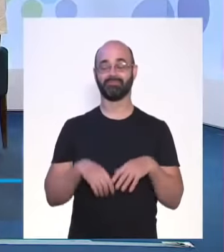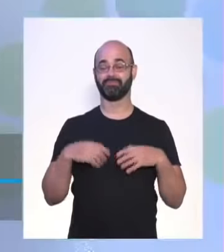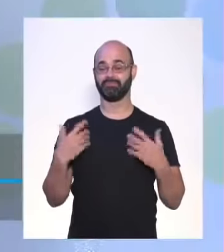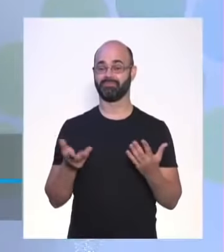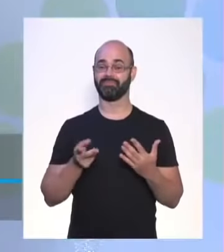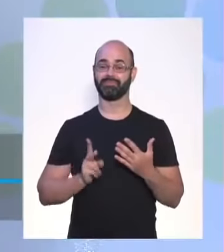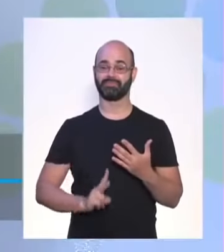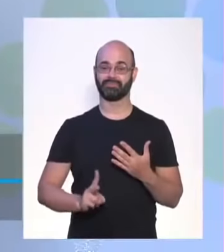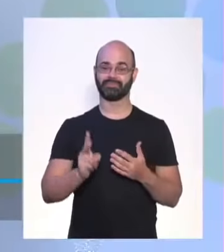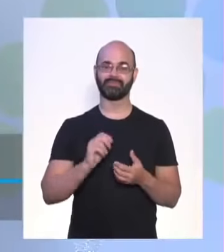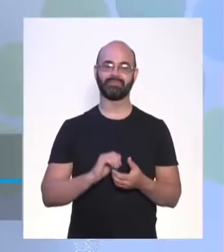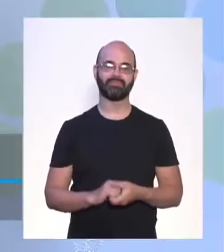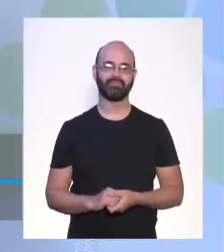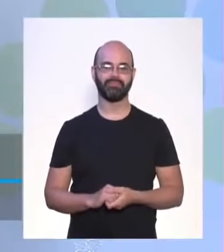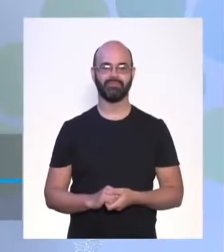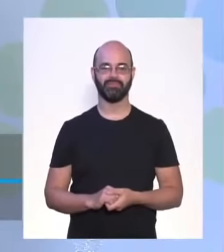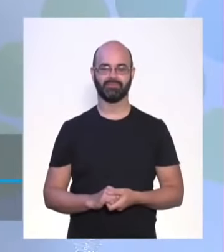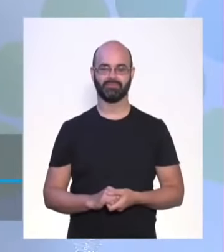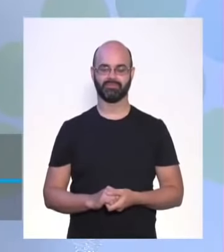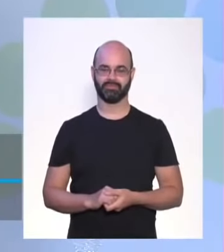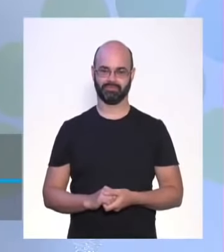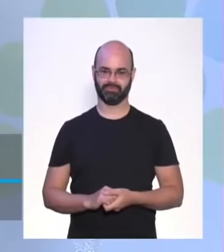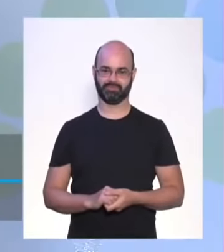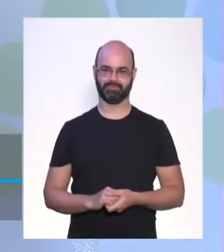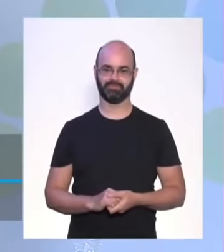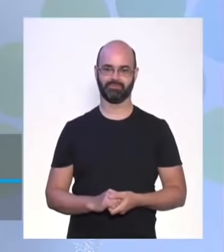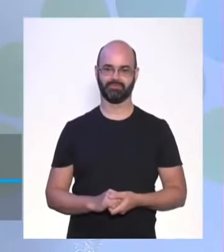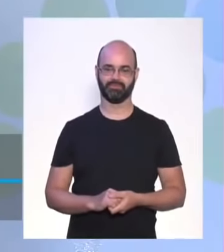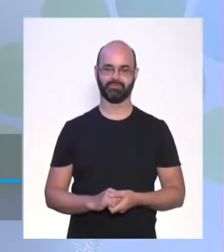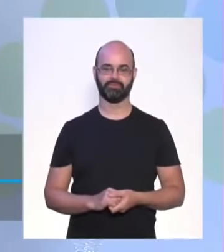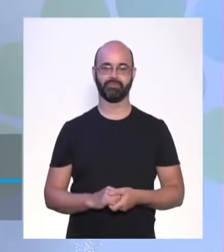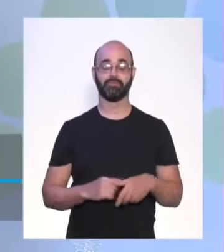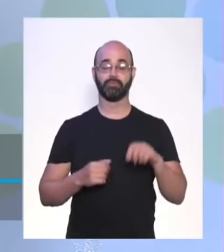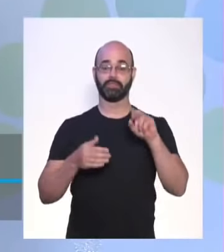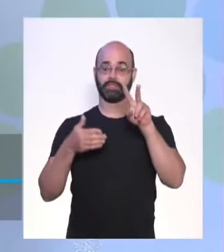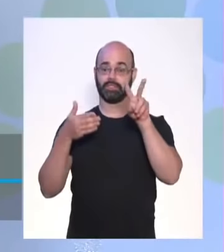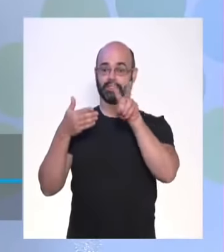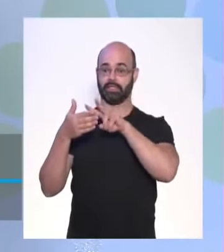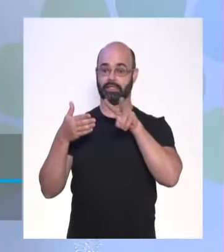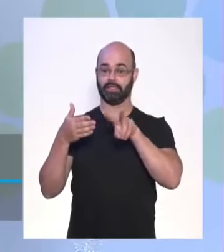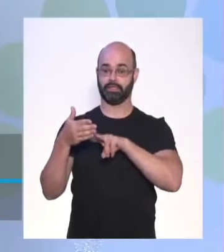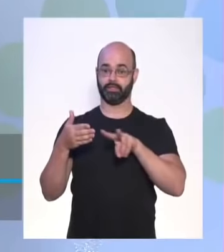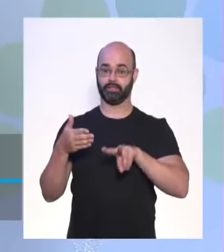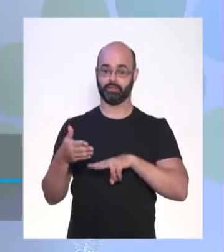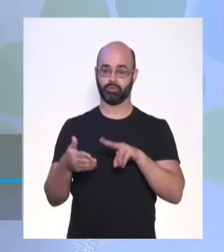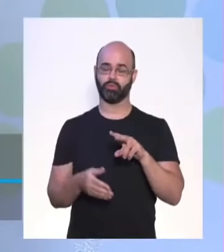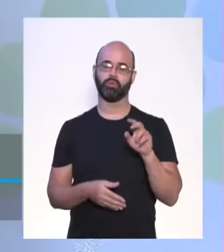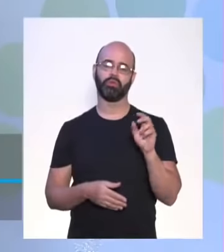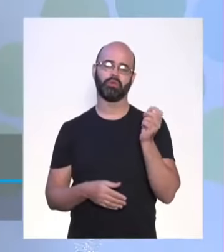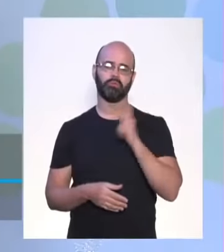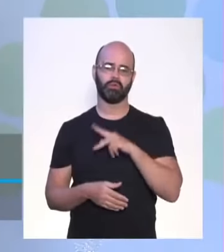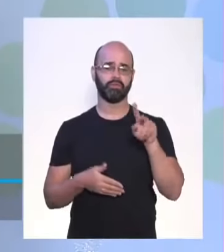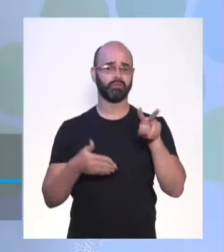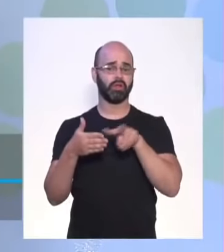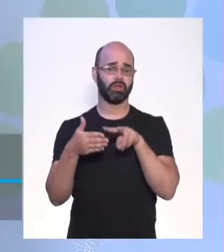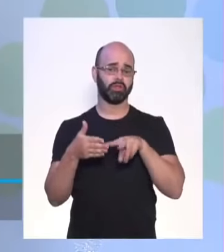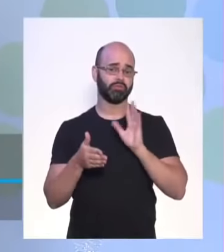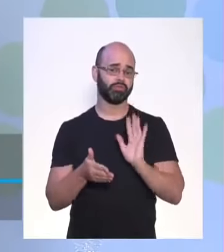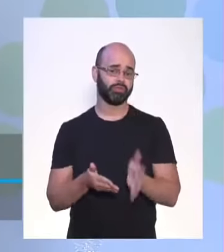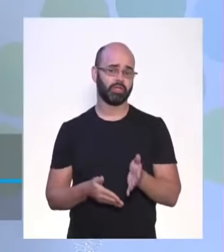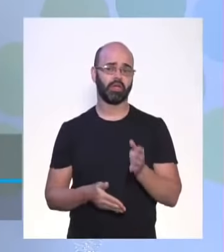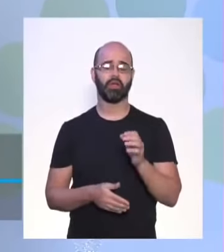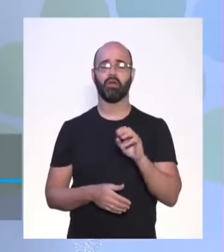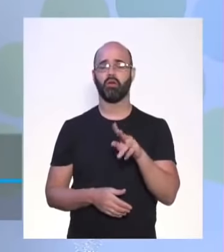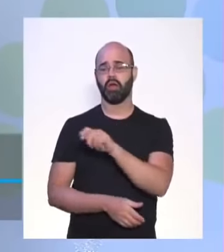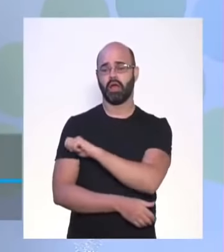continuado então agora nós vamos fazer uma leitura os professores que já fizeram a leitura do livro Os